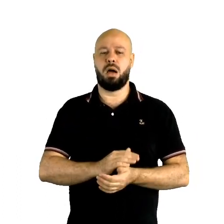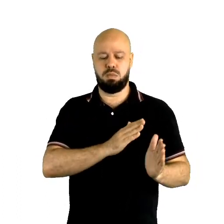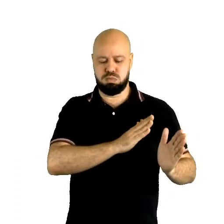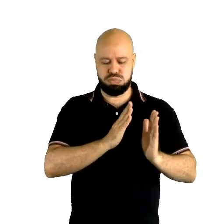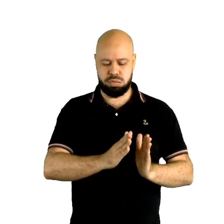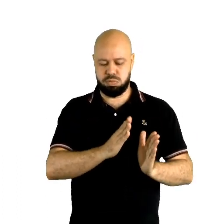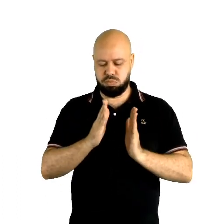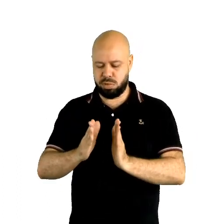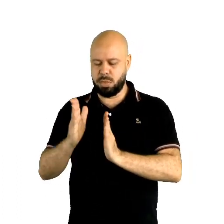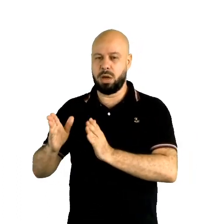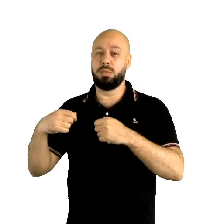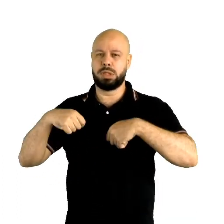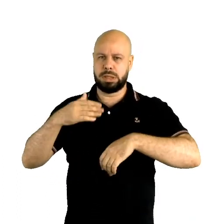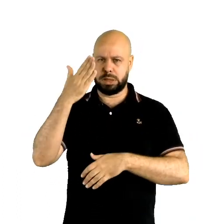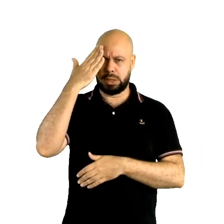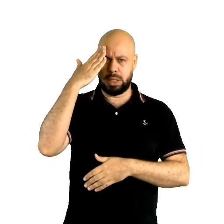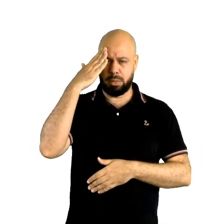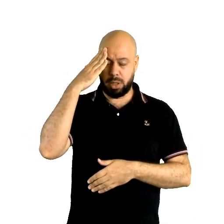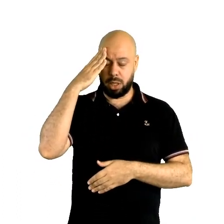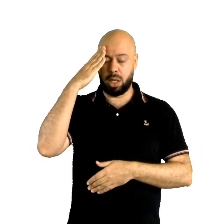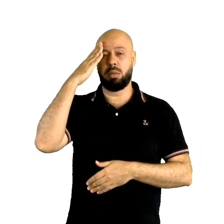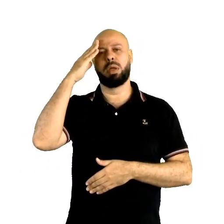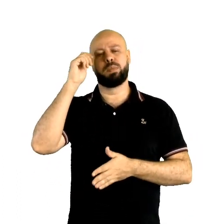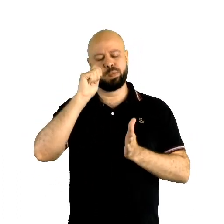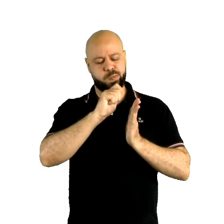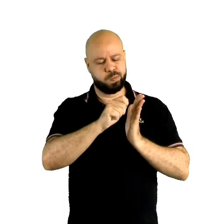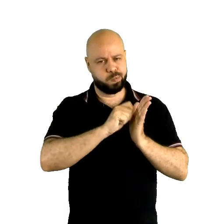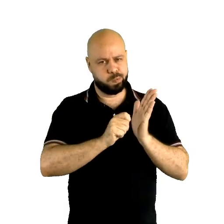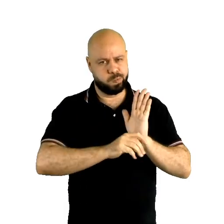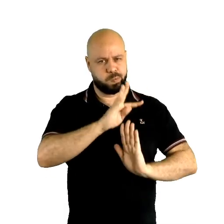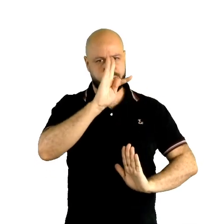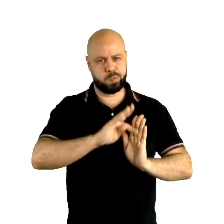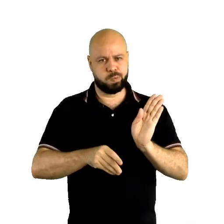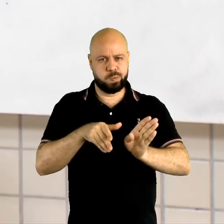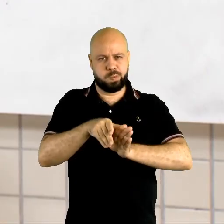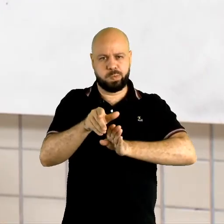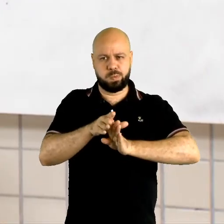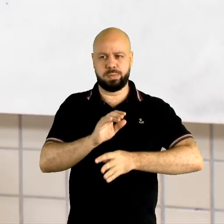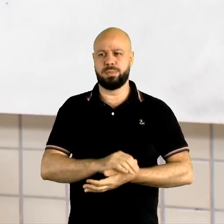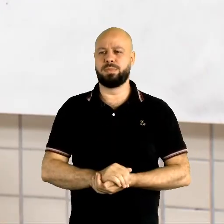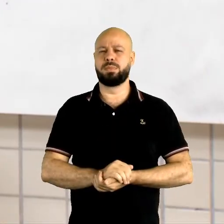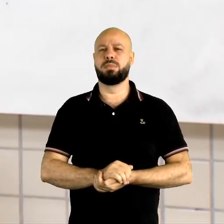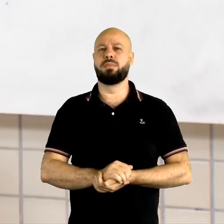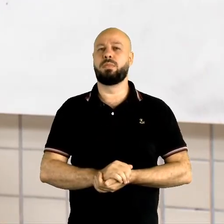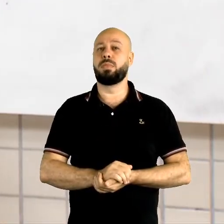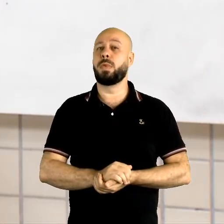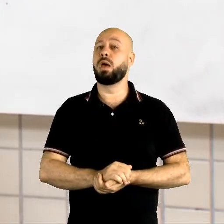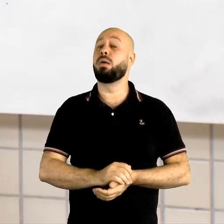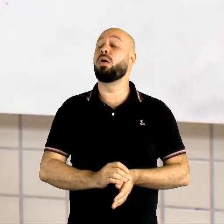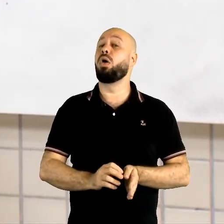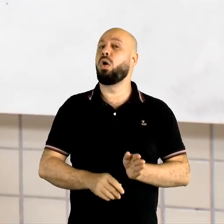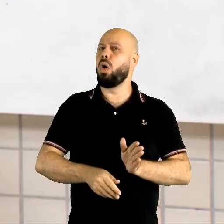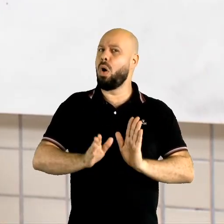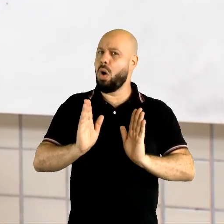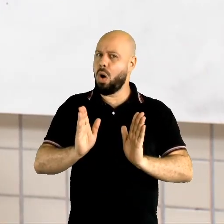escrever um texto instrucional. Você vai escrever um texto que instrui